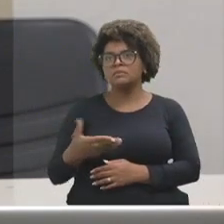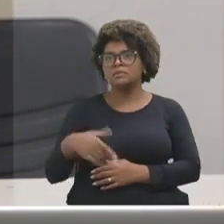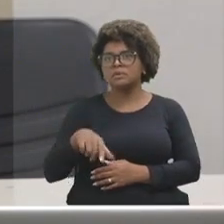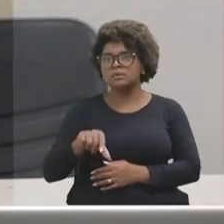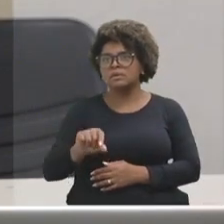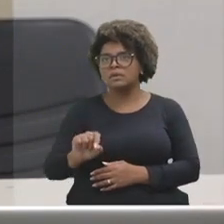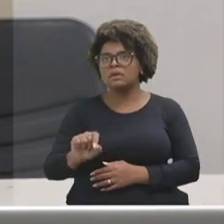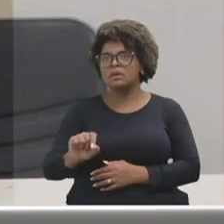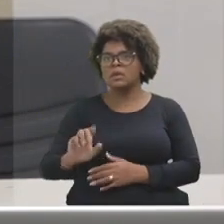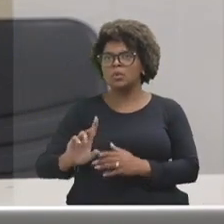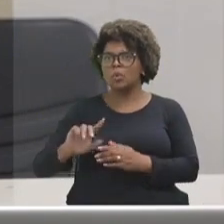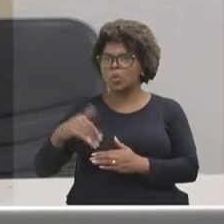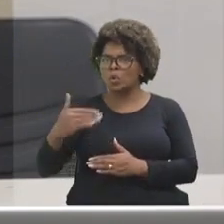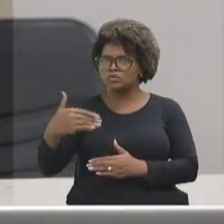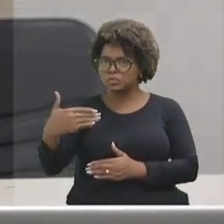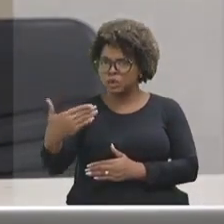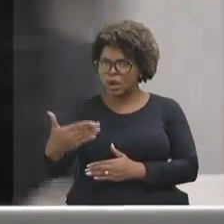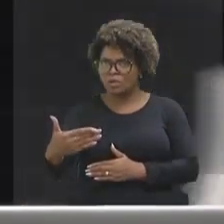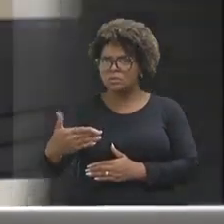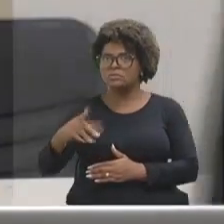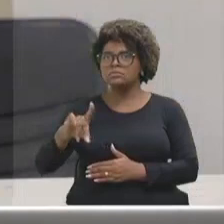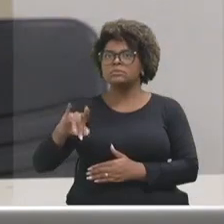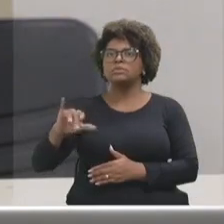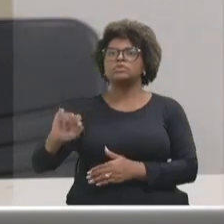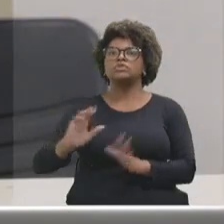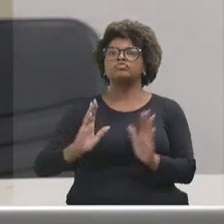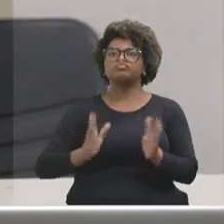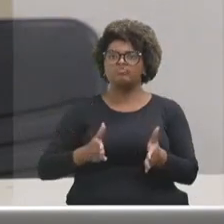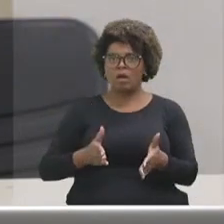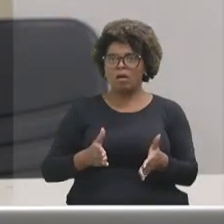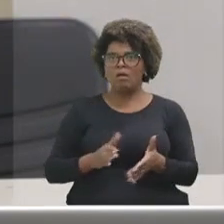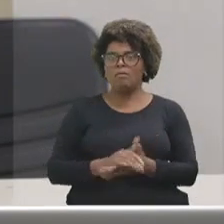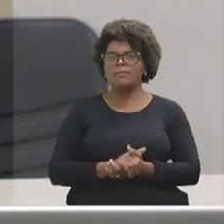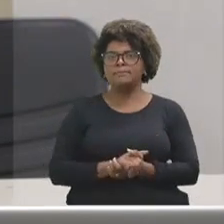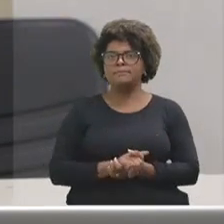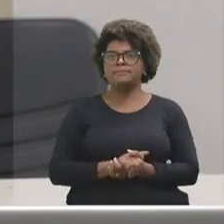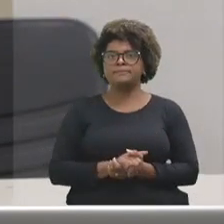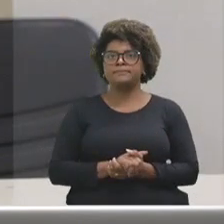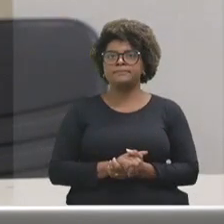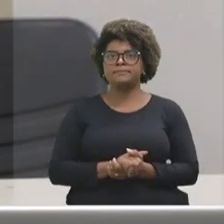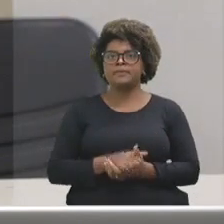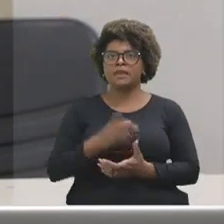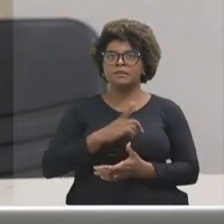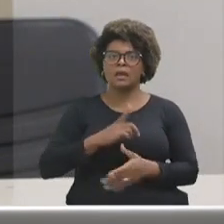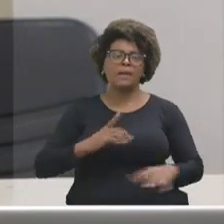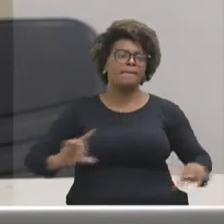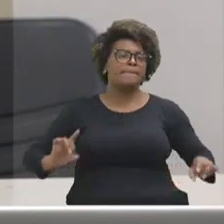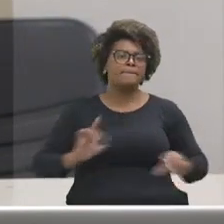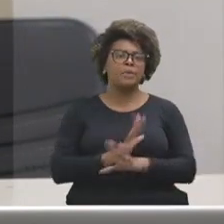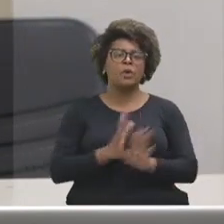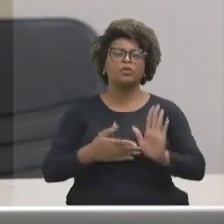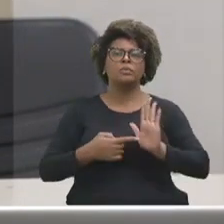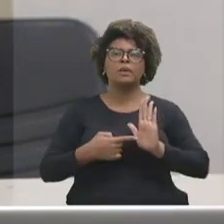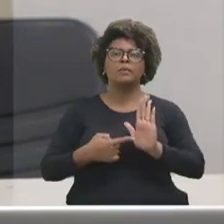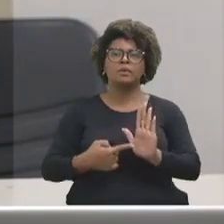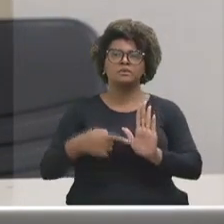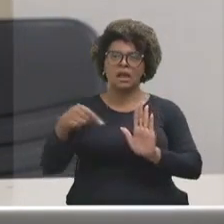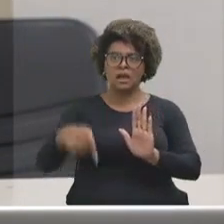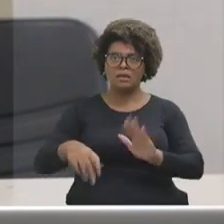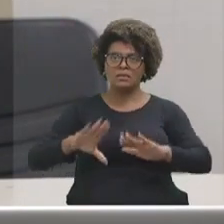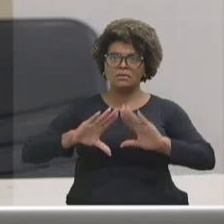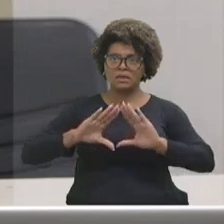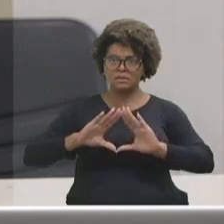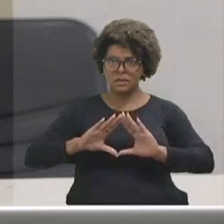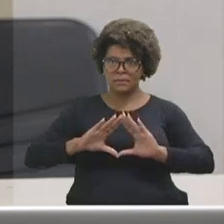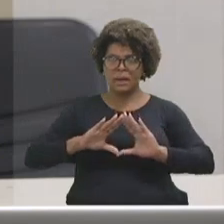nos nos próximos dias iremos já é ter o decreto pronto para ser apresentado a esta casa o presidente